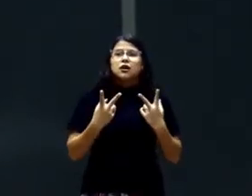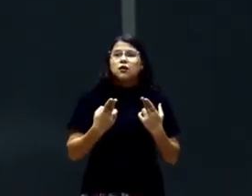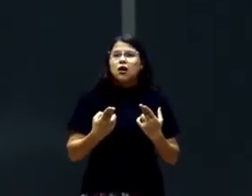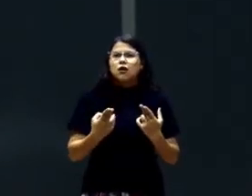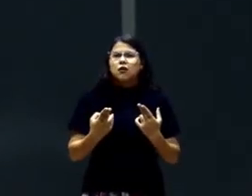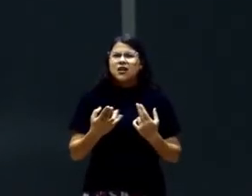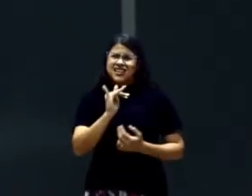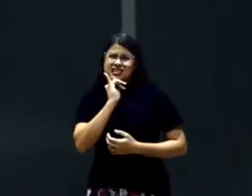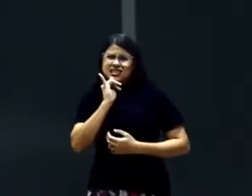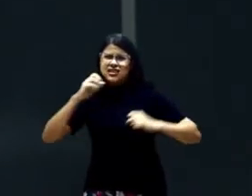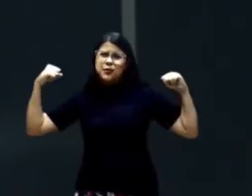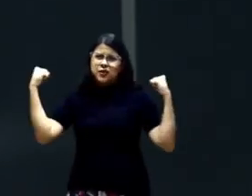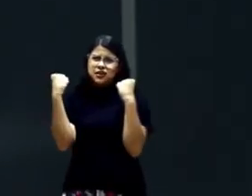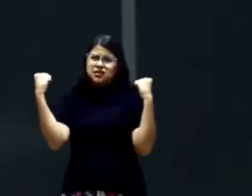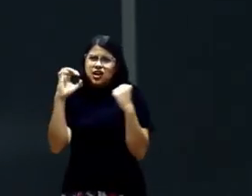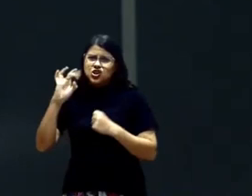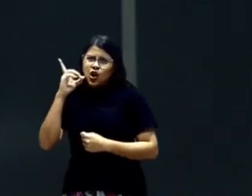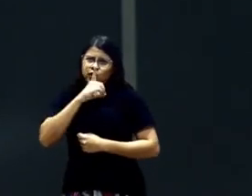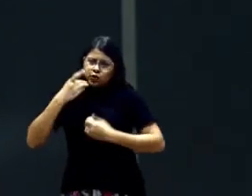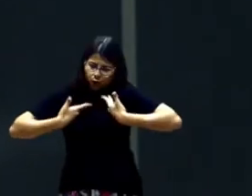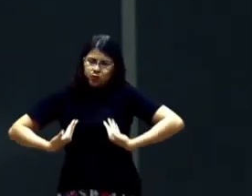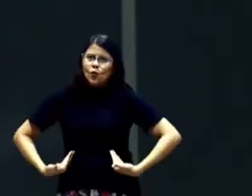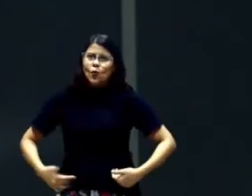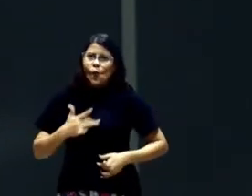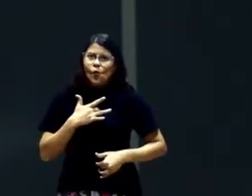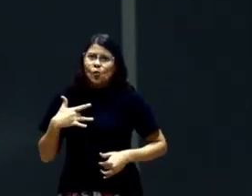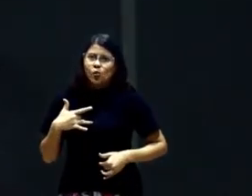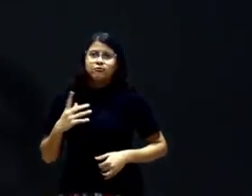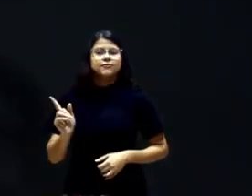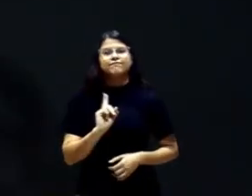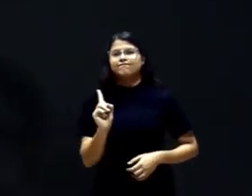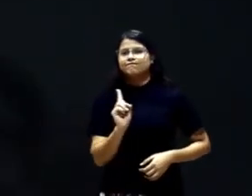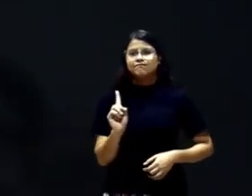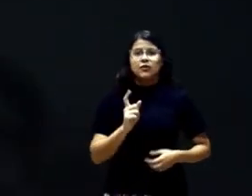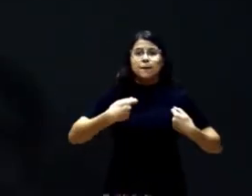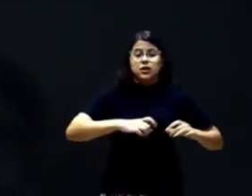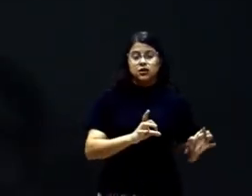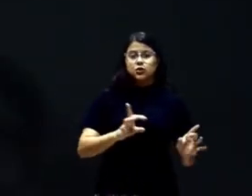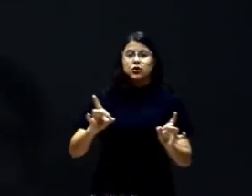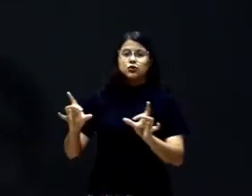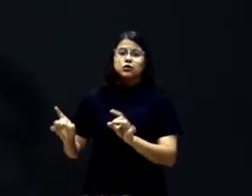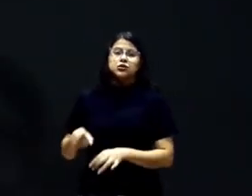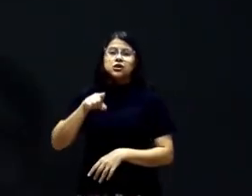domingo. Não se contente com isso. Não. Jamais.